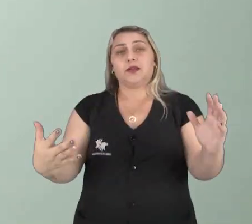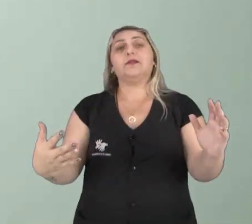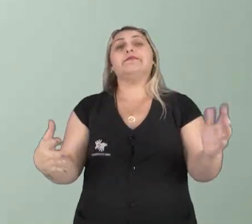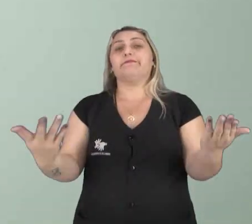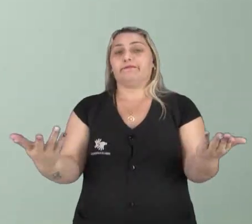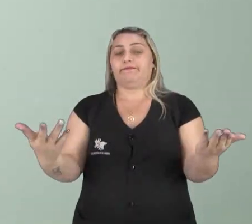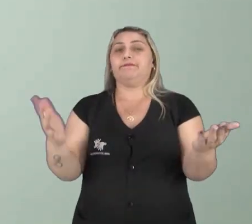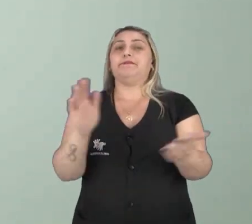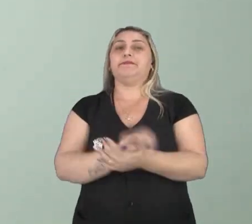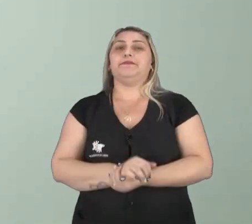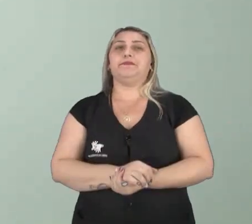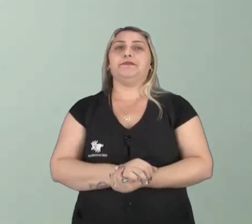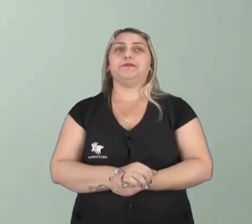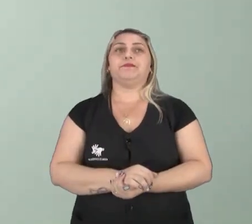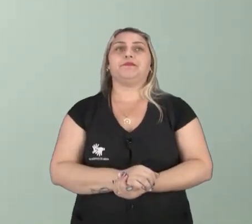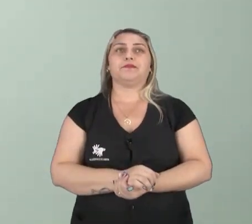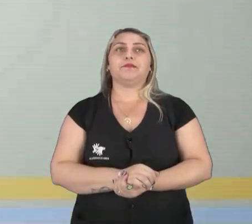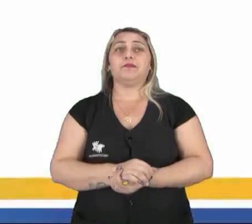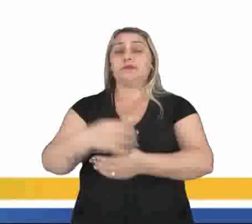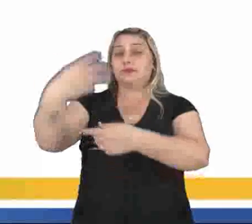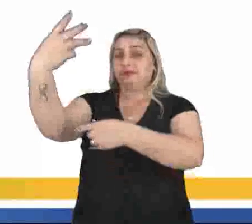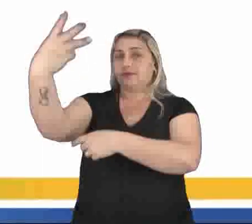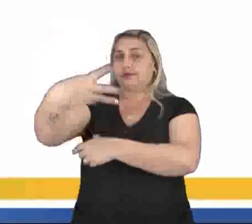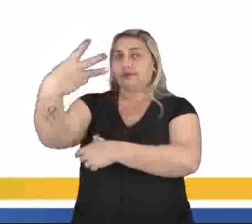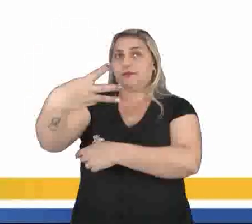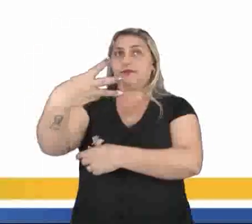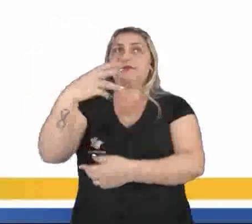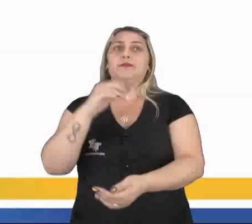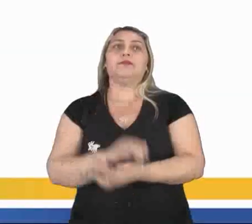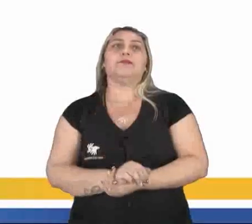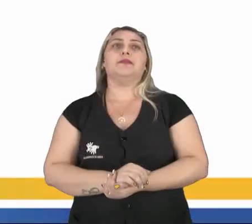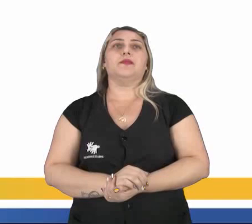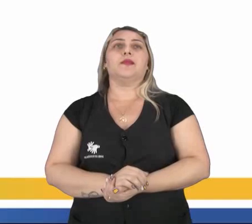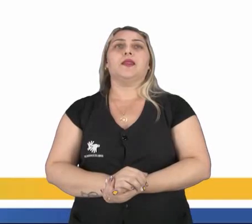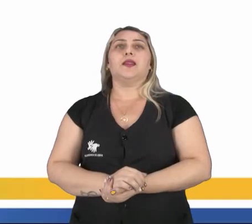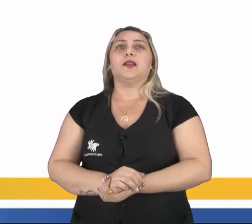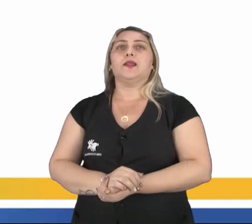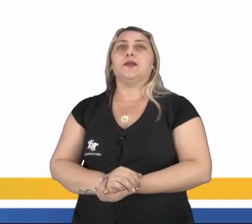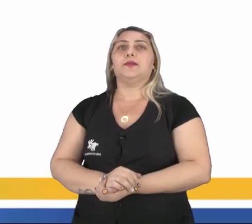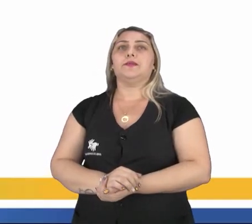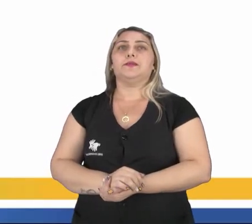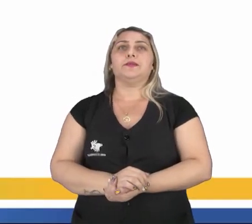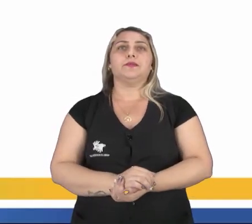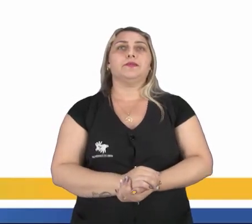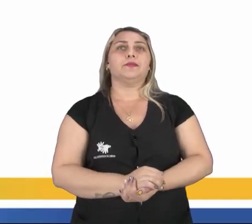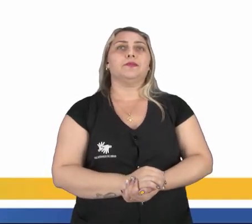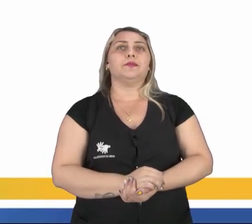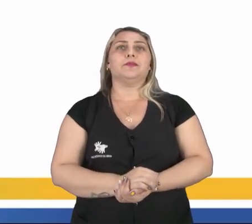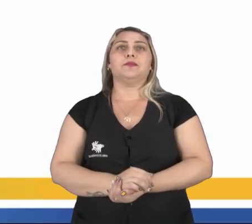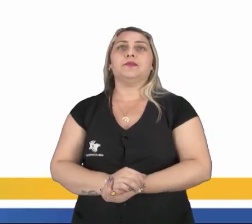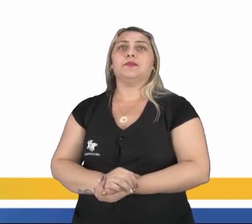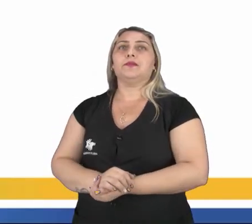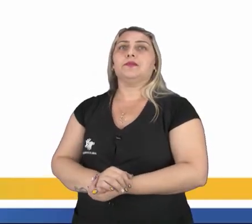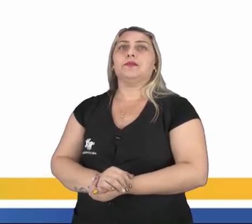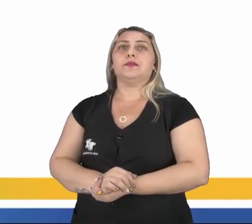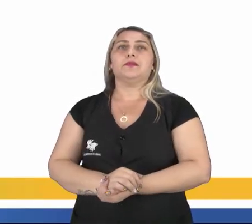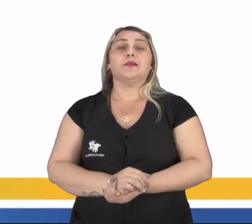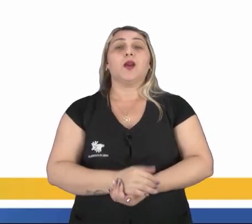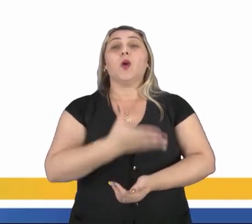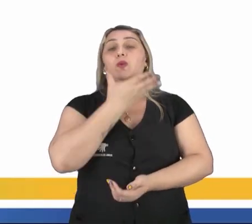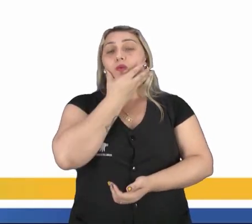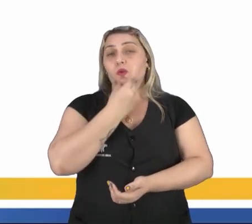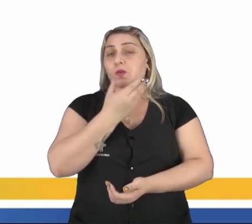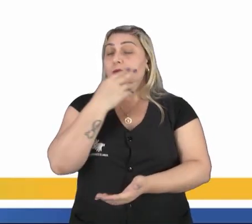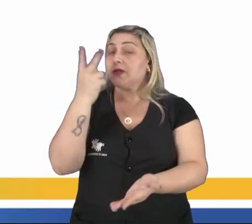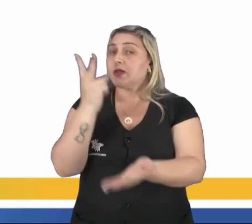partícula apassivadora. Tá bom? Vamos ver aqui o próximo exercício. Os